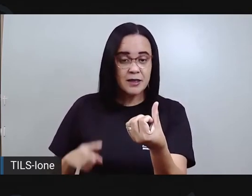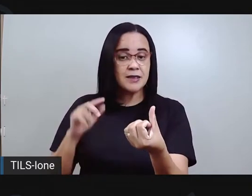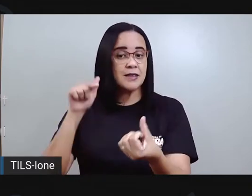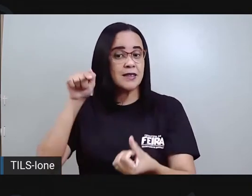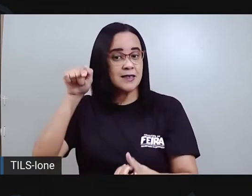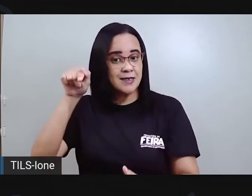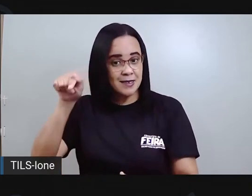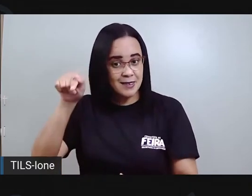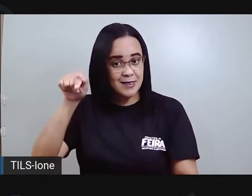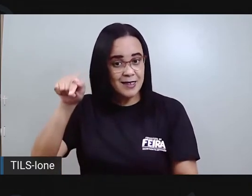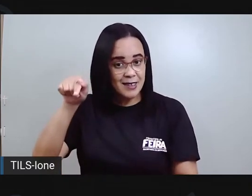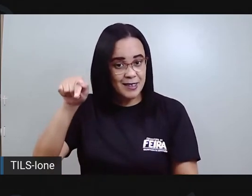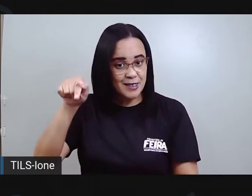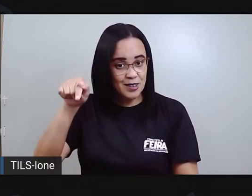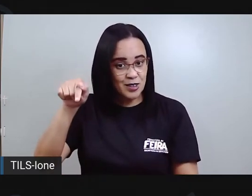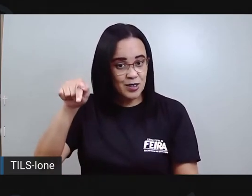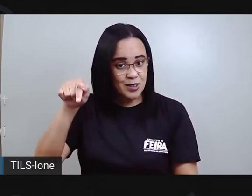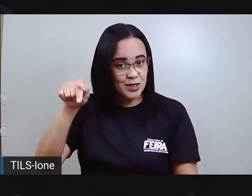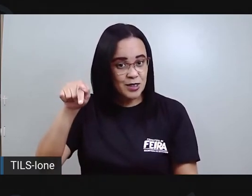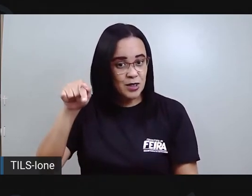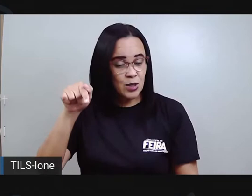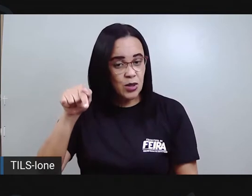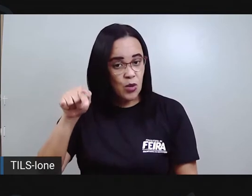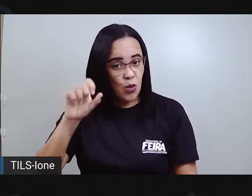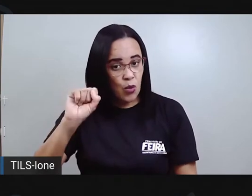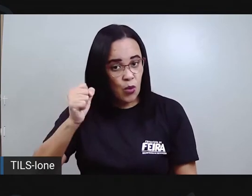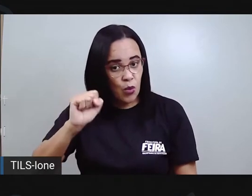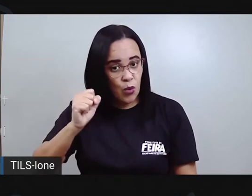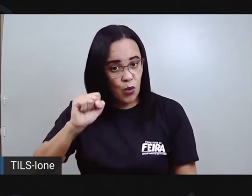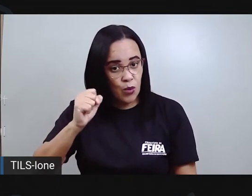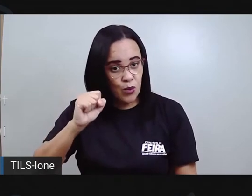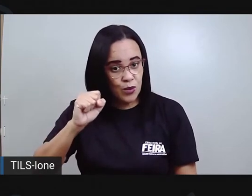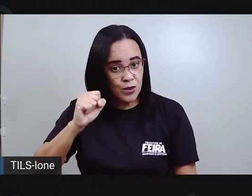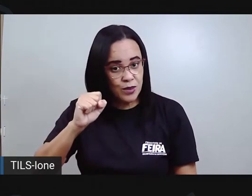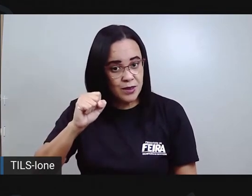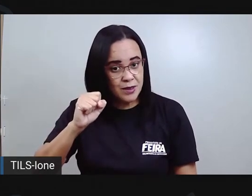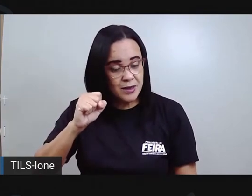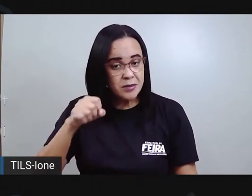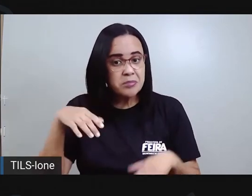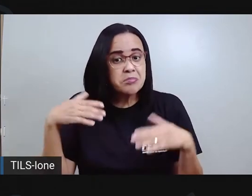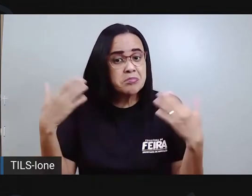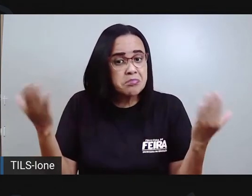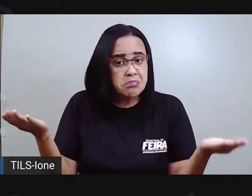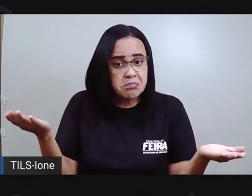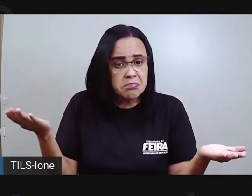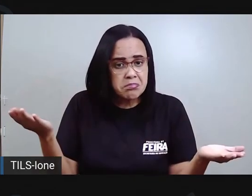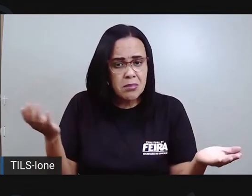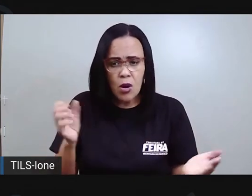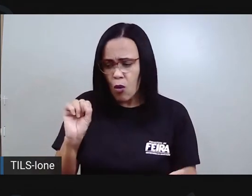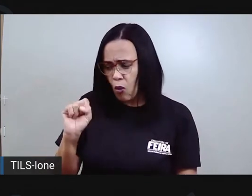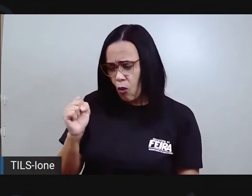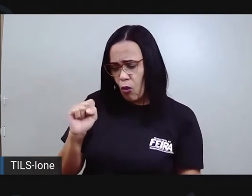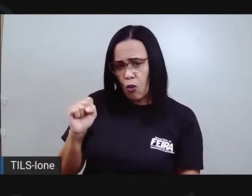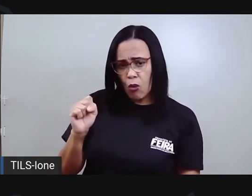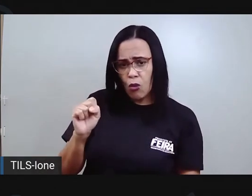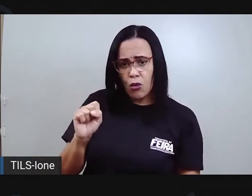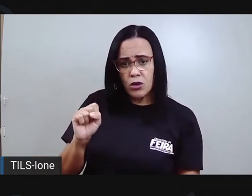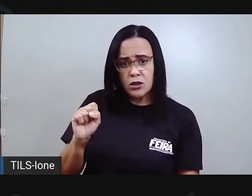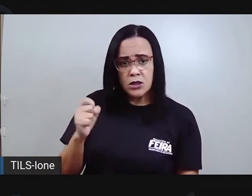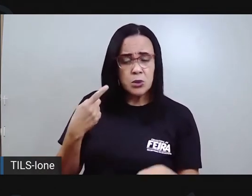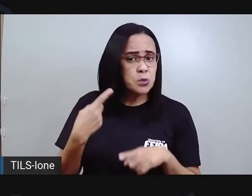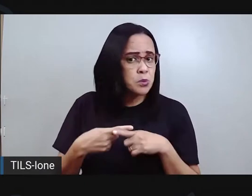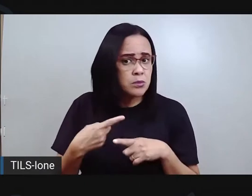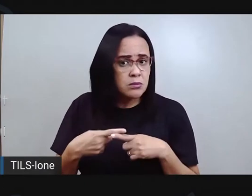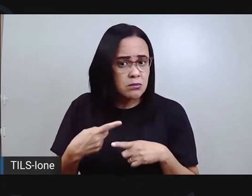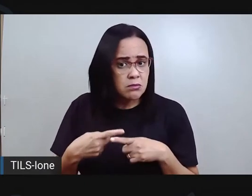seis, sete, oito. Ué, por que tem oito para seguir? Tem